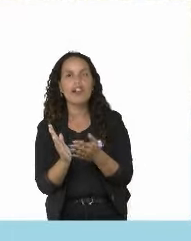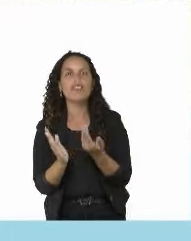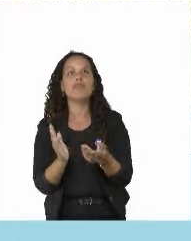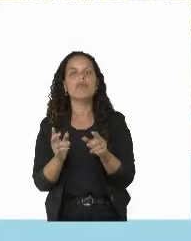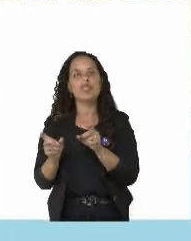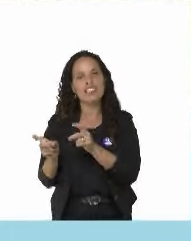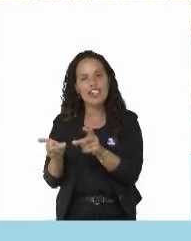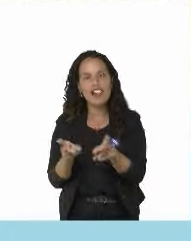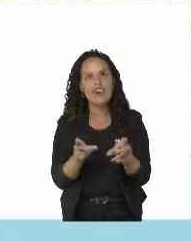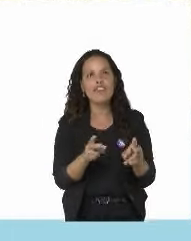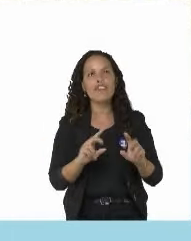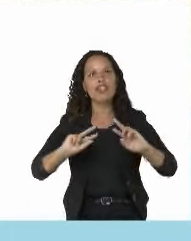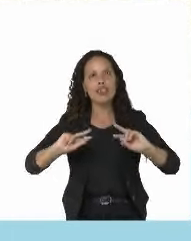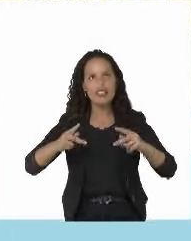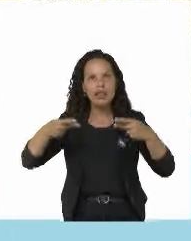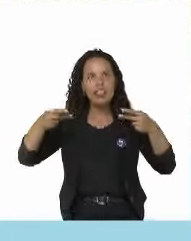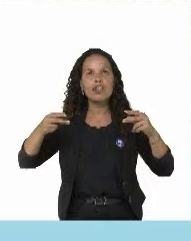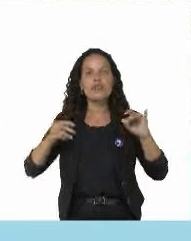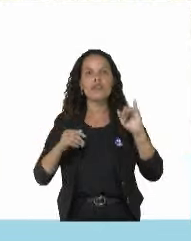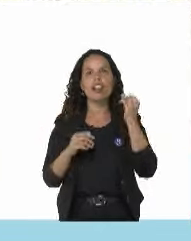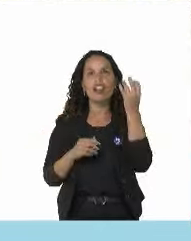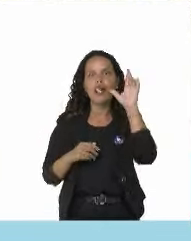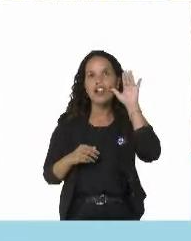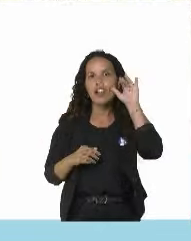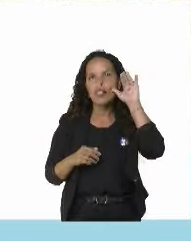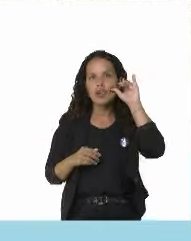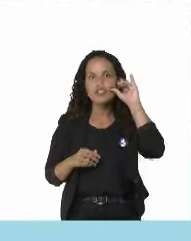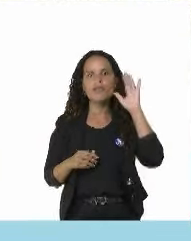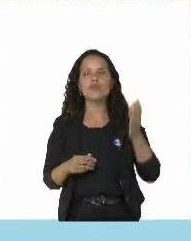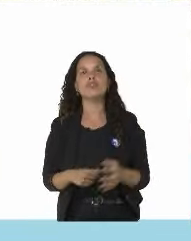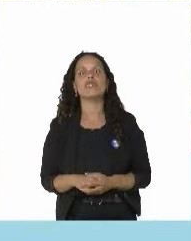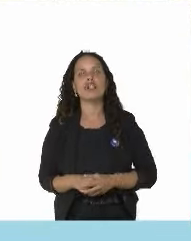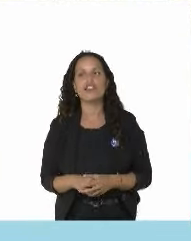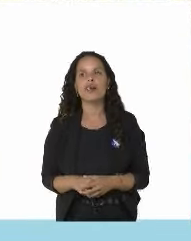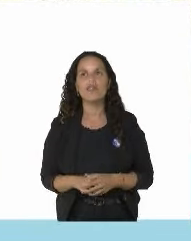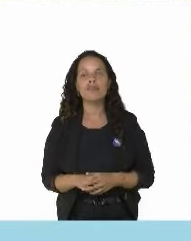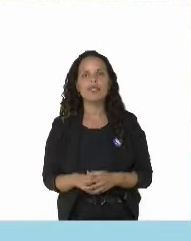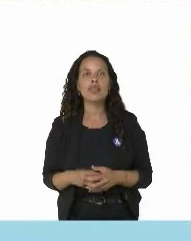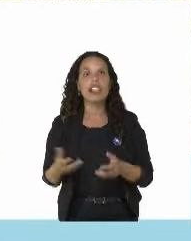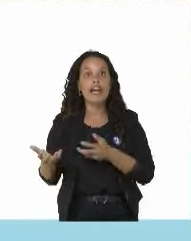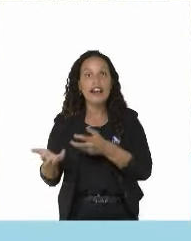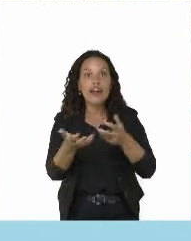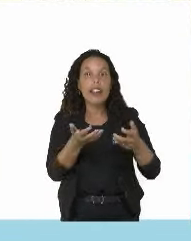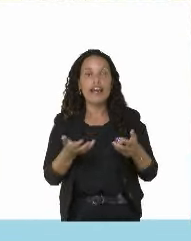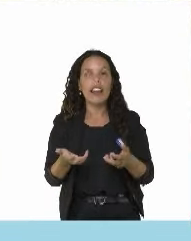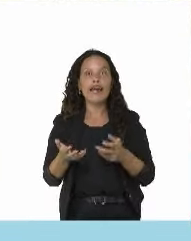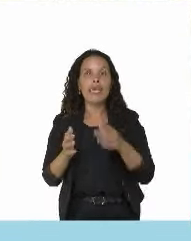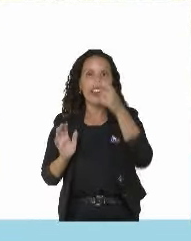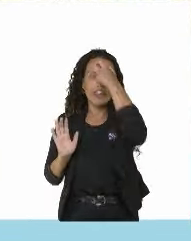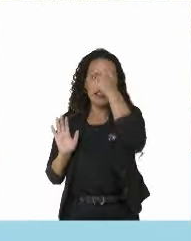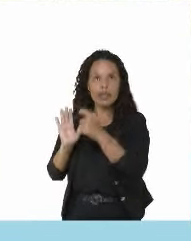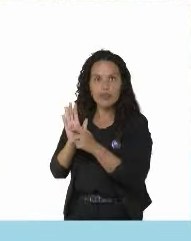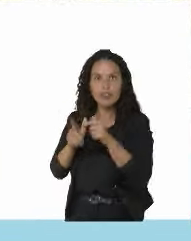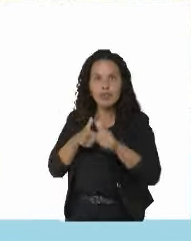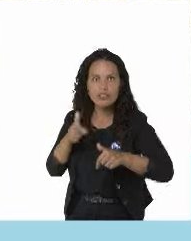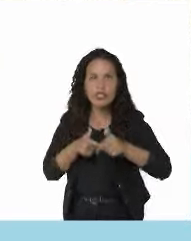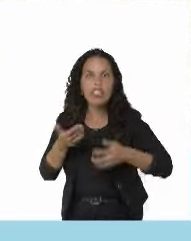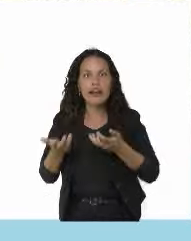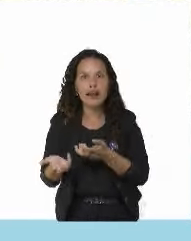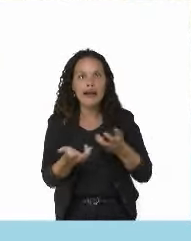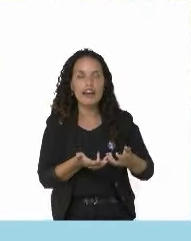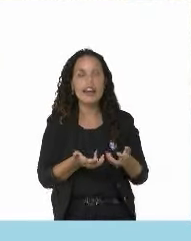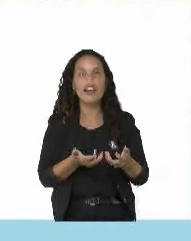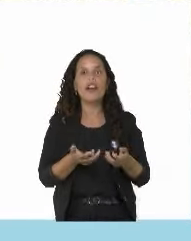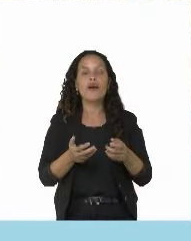nos links lá do meu Instagram. E, bom, para quem quer trabalhar com inteligência artificial, tem dois livros que eu